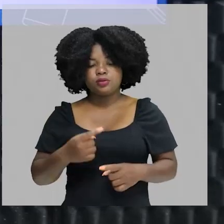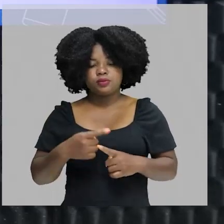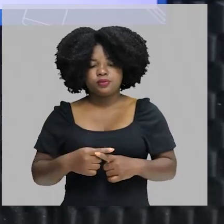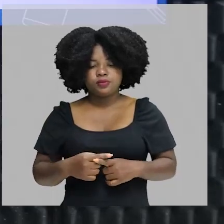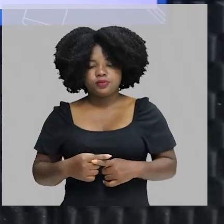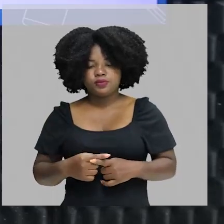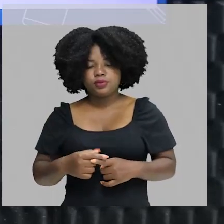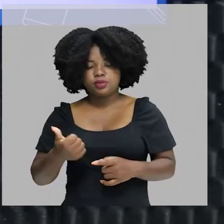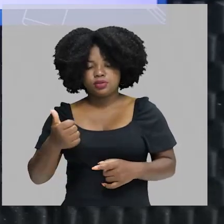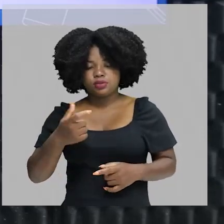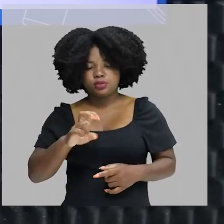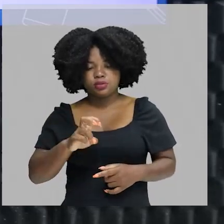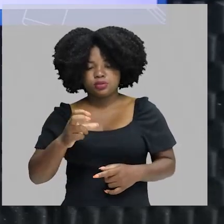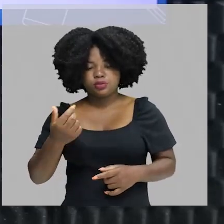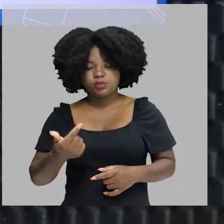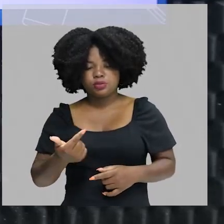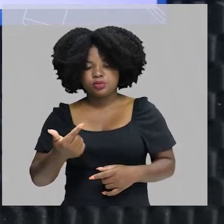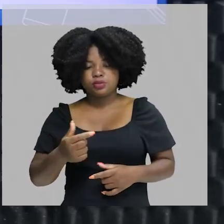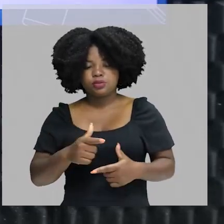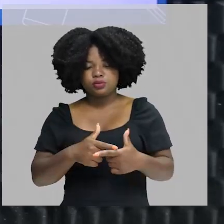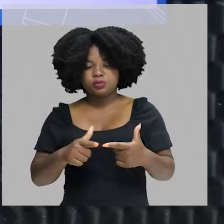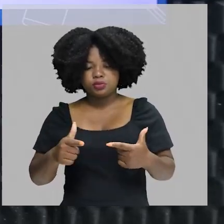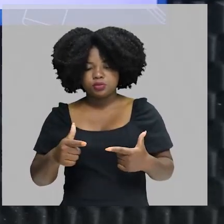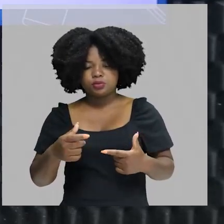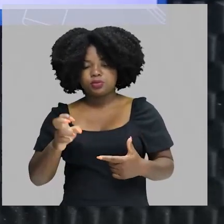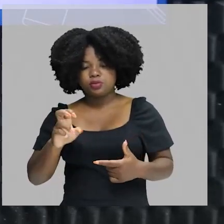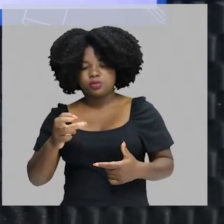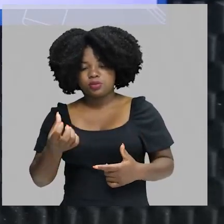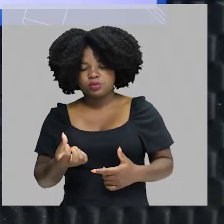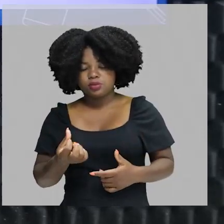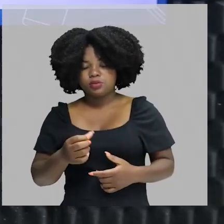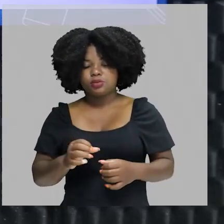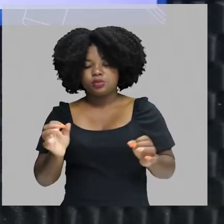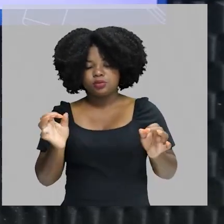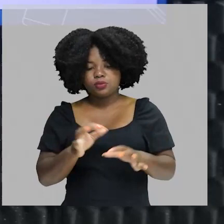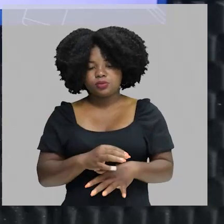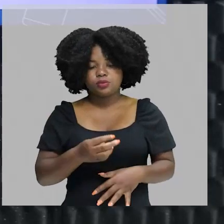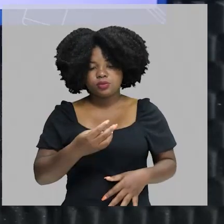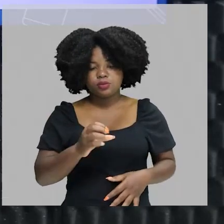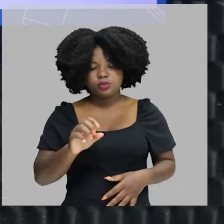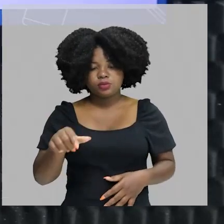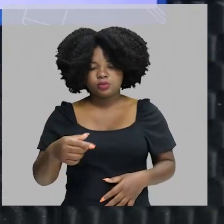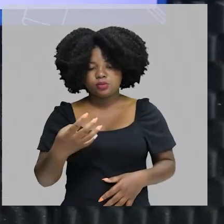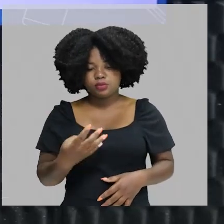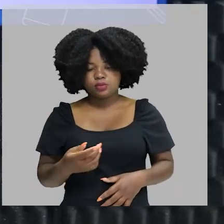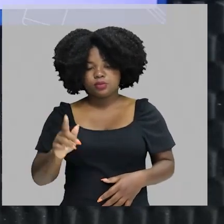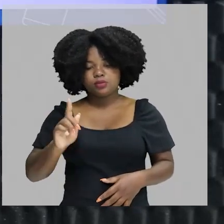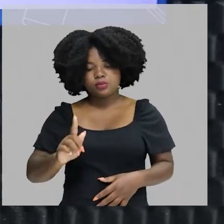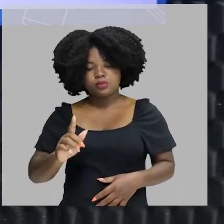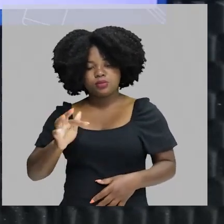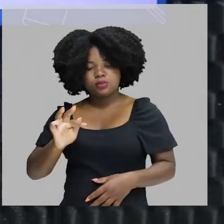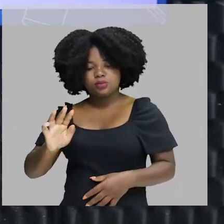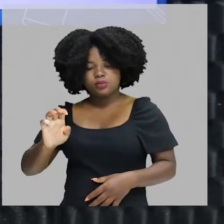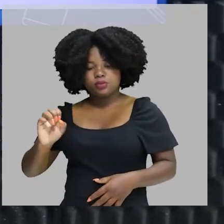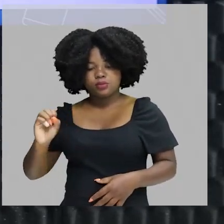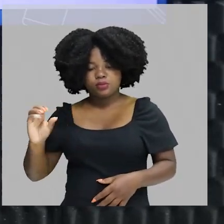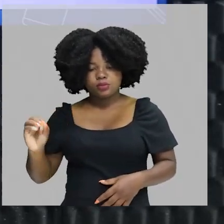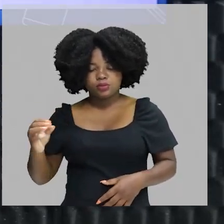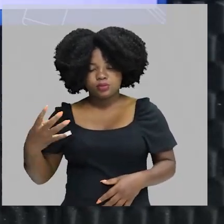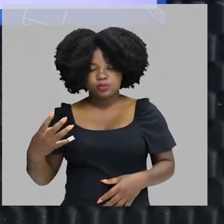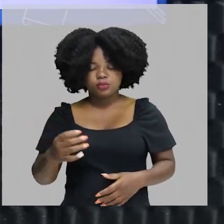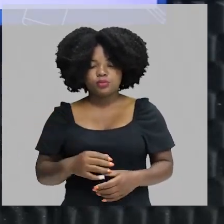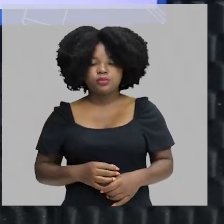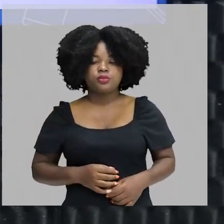por 56. Vou chegar a um resultado de 30,4 gramas do sulfato